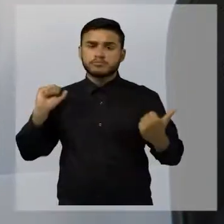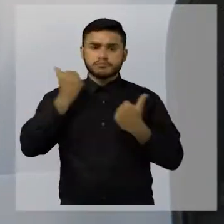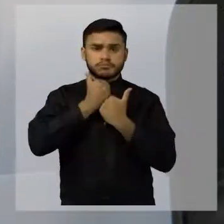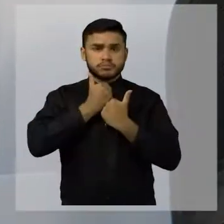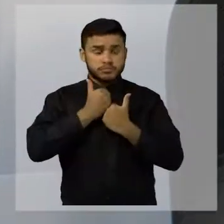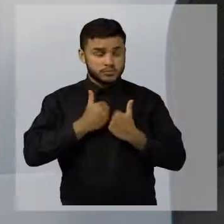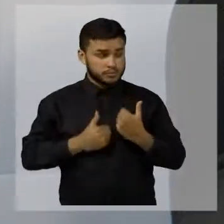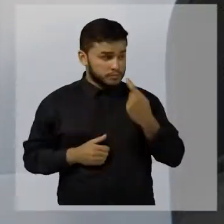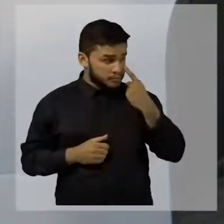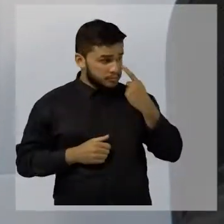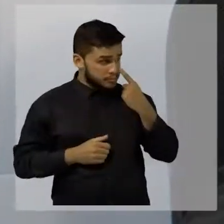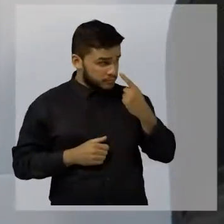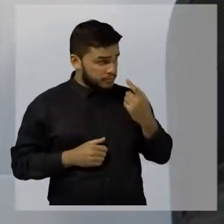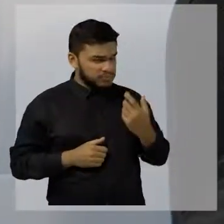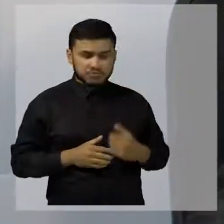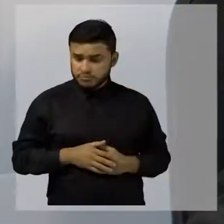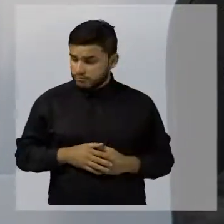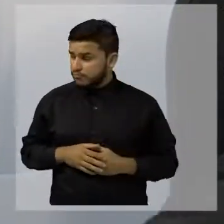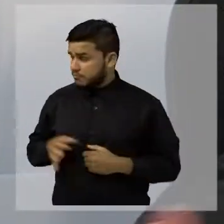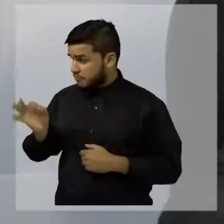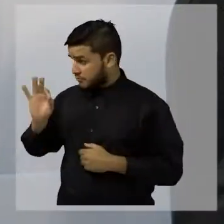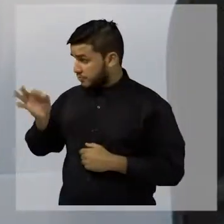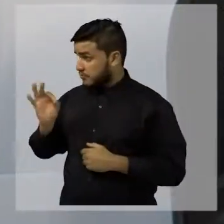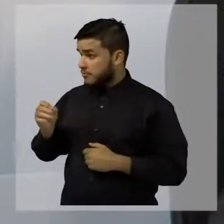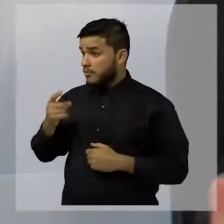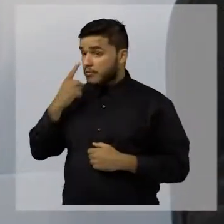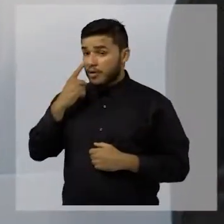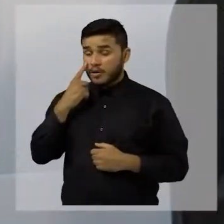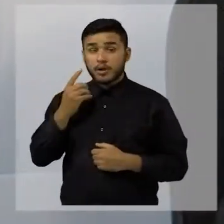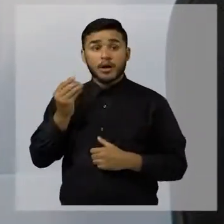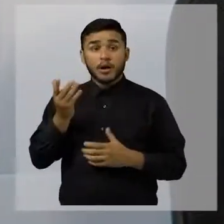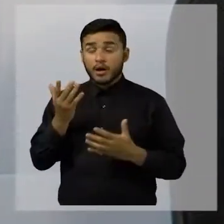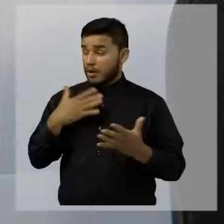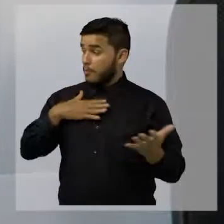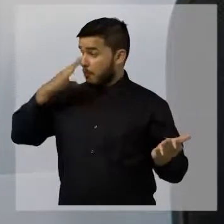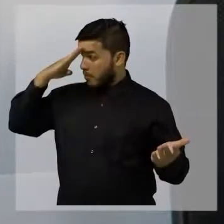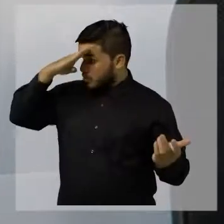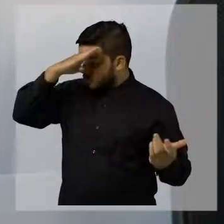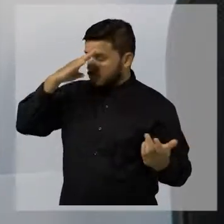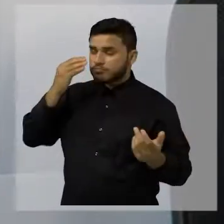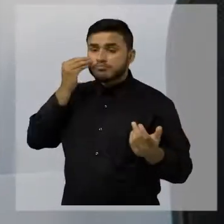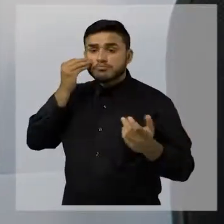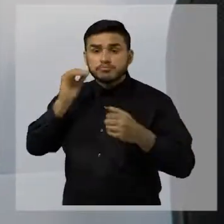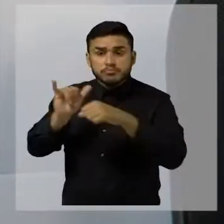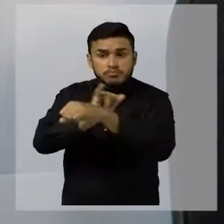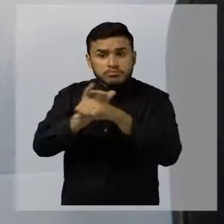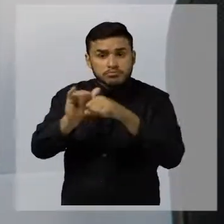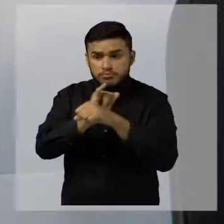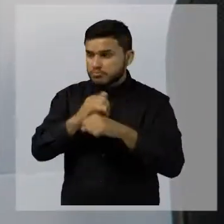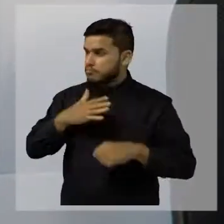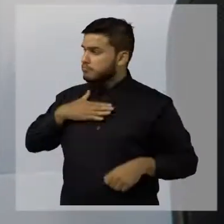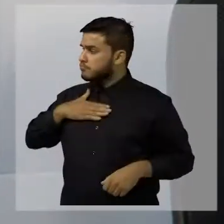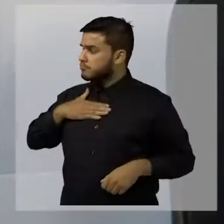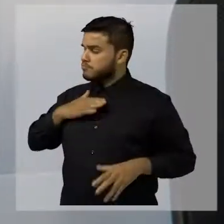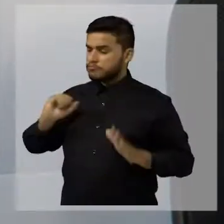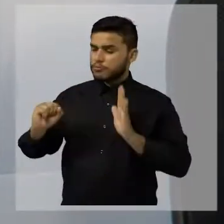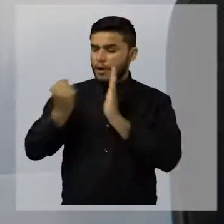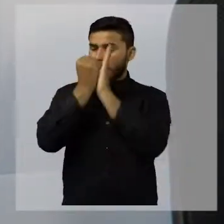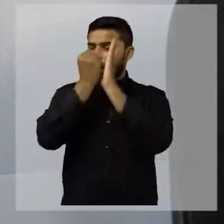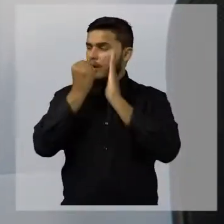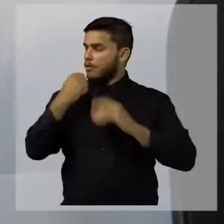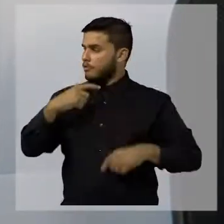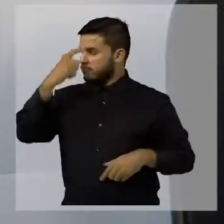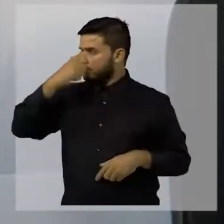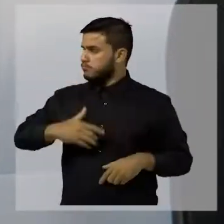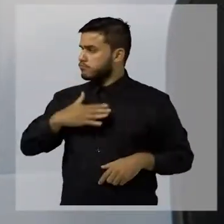não precisa da aprovação do Congresso, ele está tentando implantar a sua marca política. Daqui a pouco nós vamos